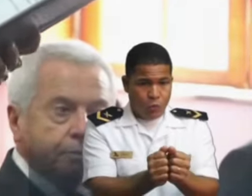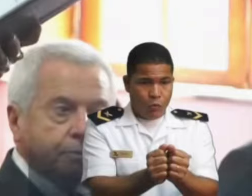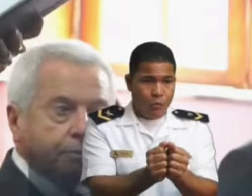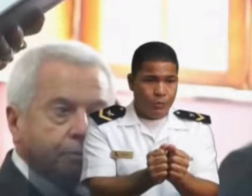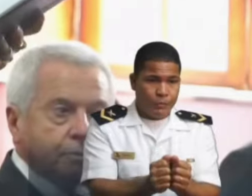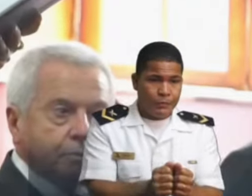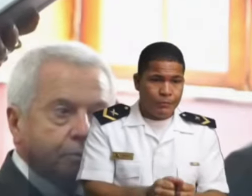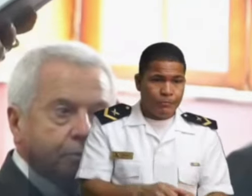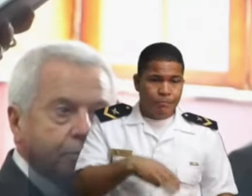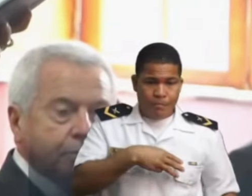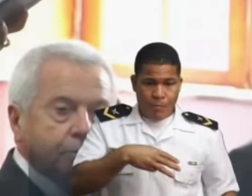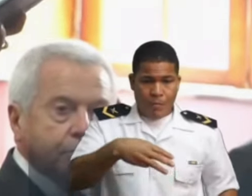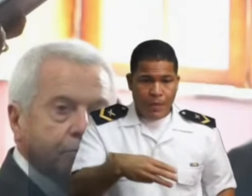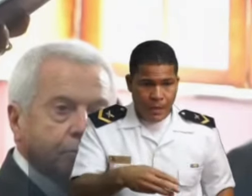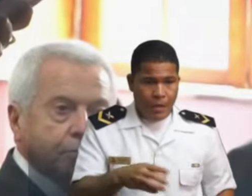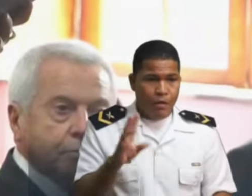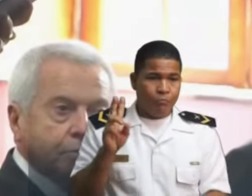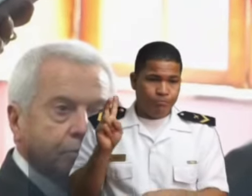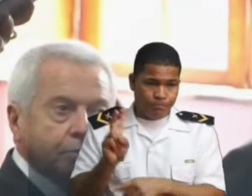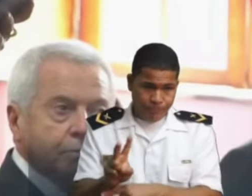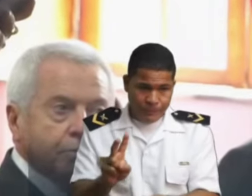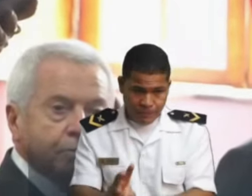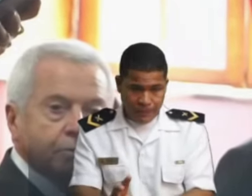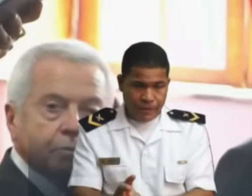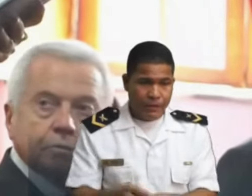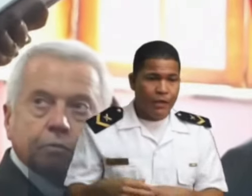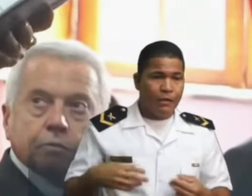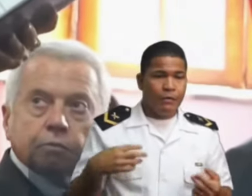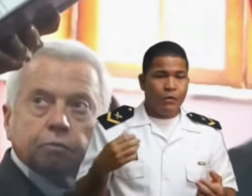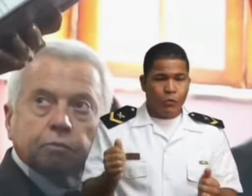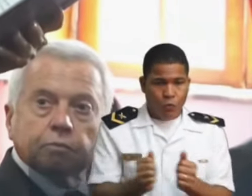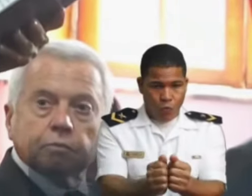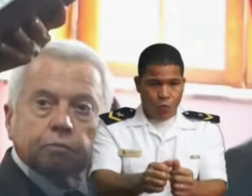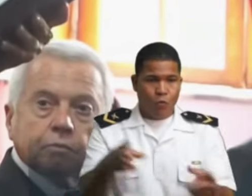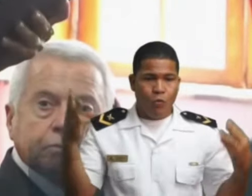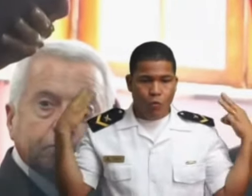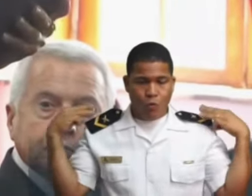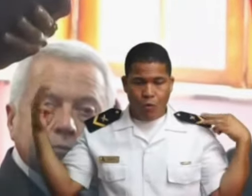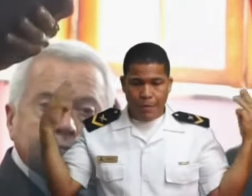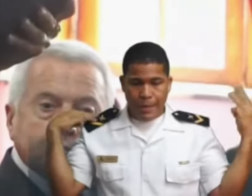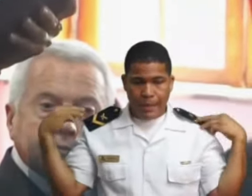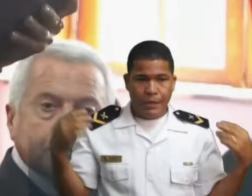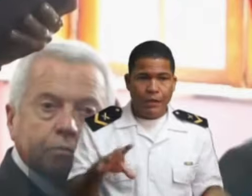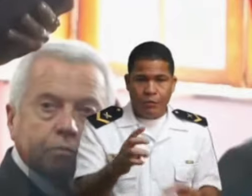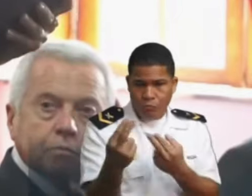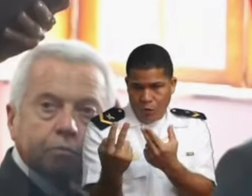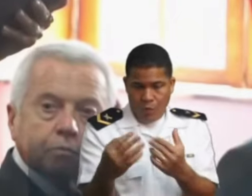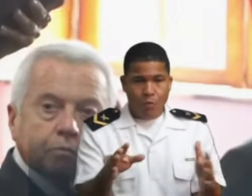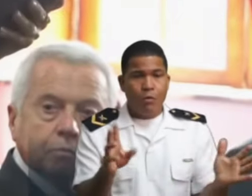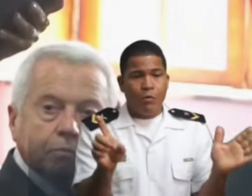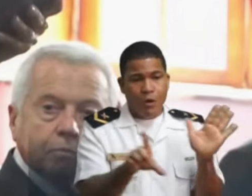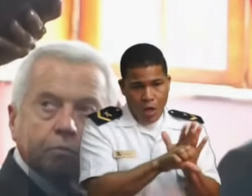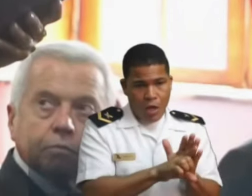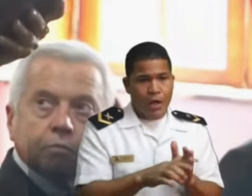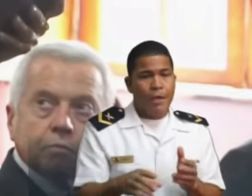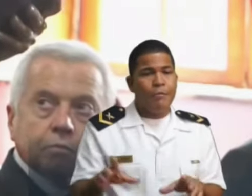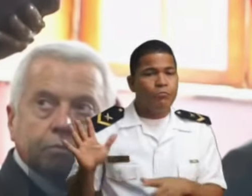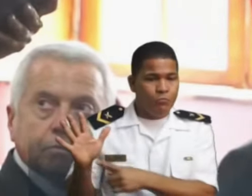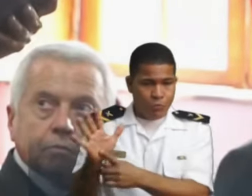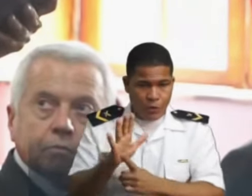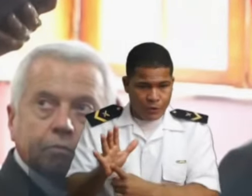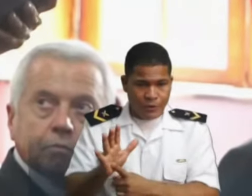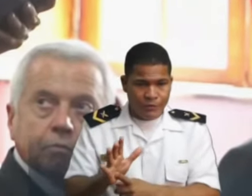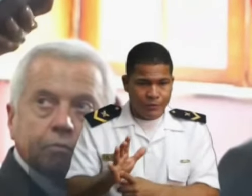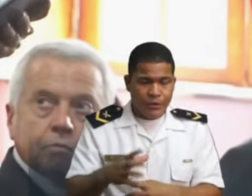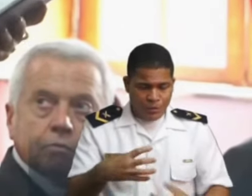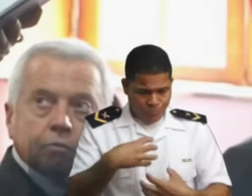da Marinha, como determina sua lei orgânica, encontramos neste tribunal o perfume da Marinha do